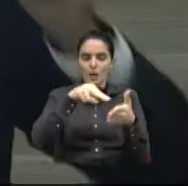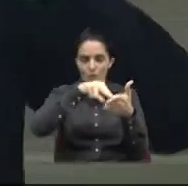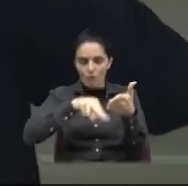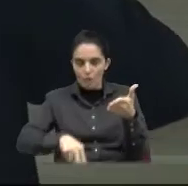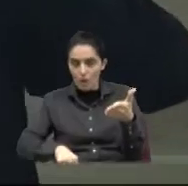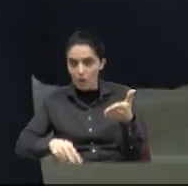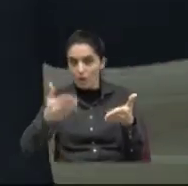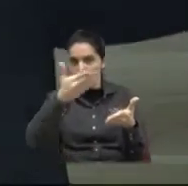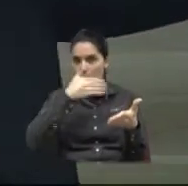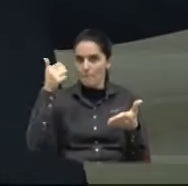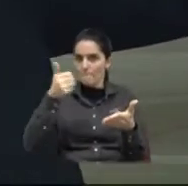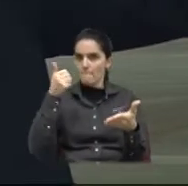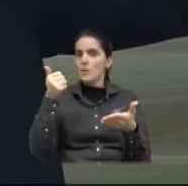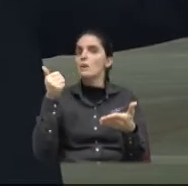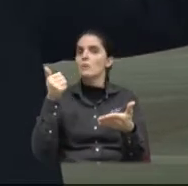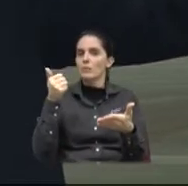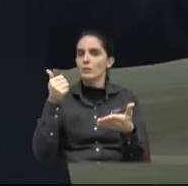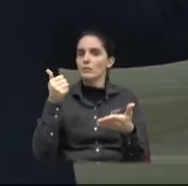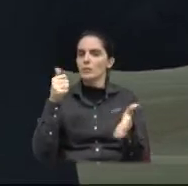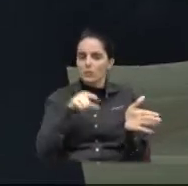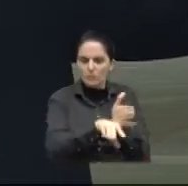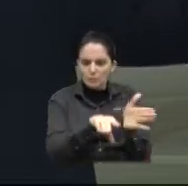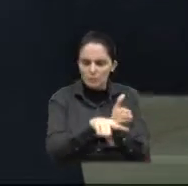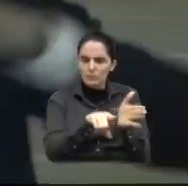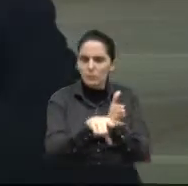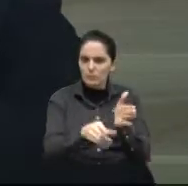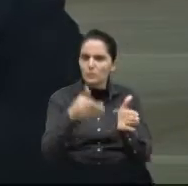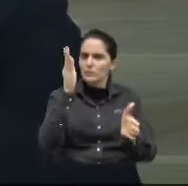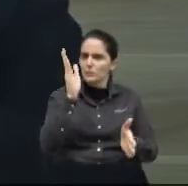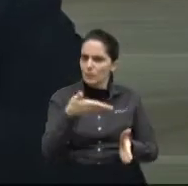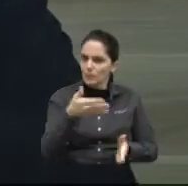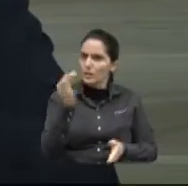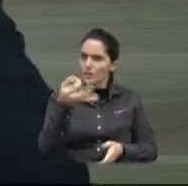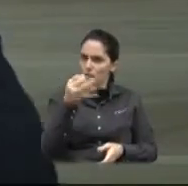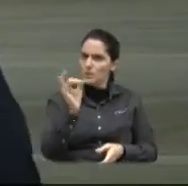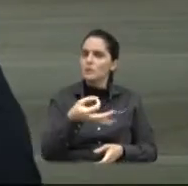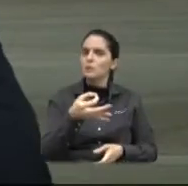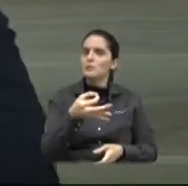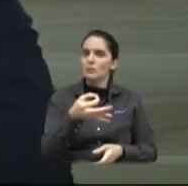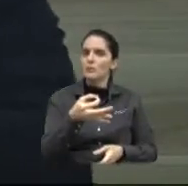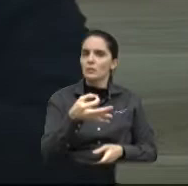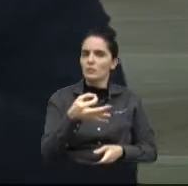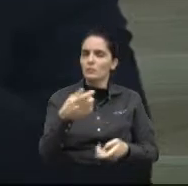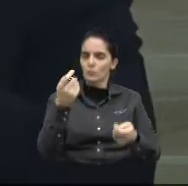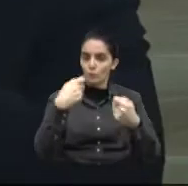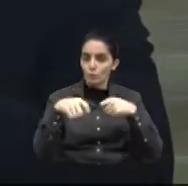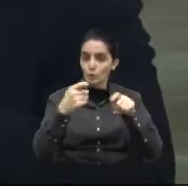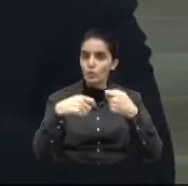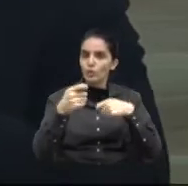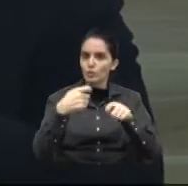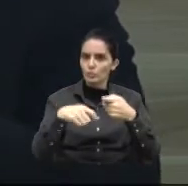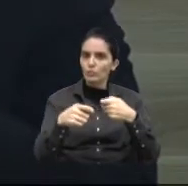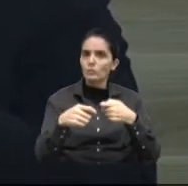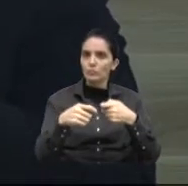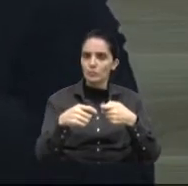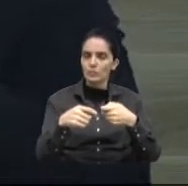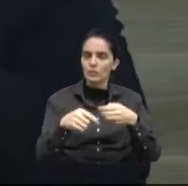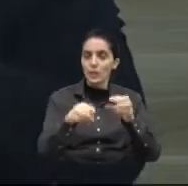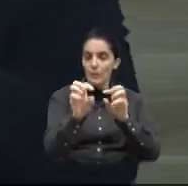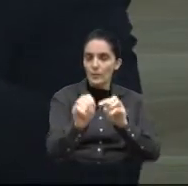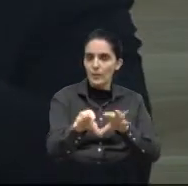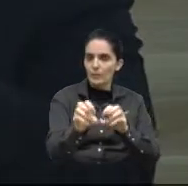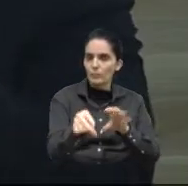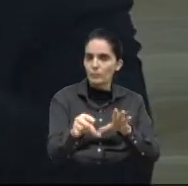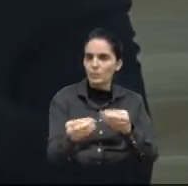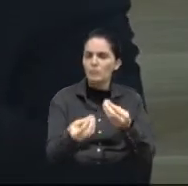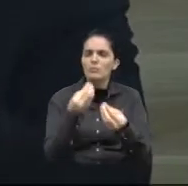e vou procurar saber através de g de pessoas e e gestores também na área da educação como